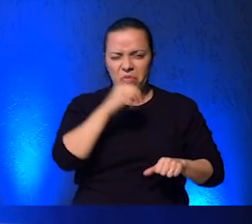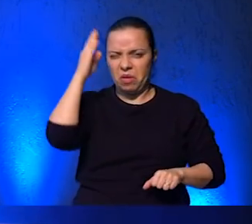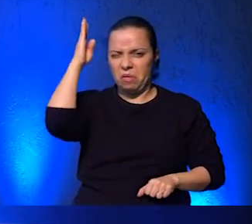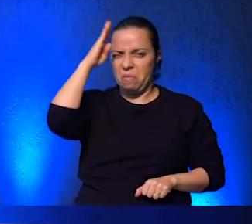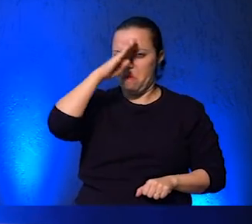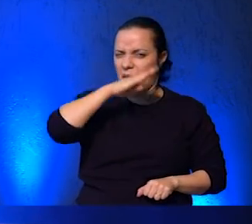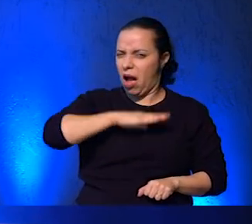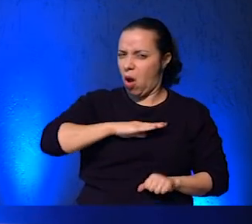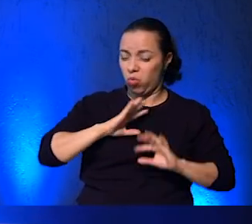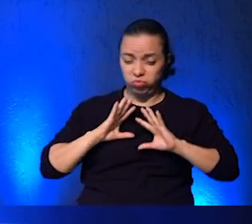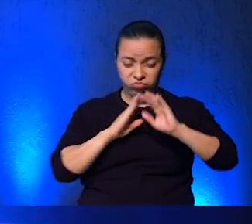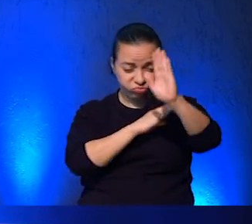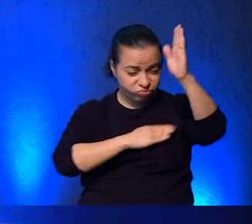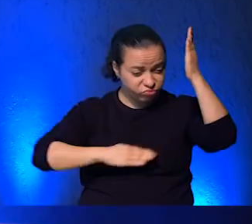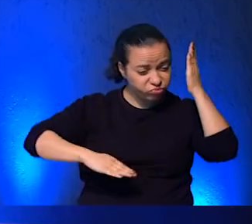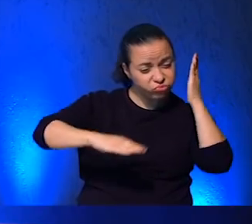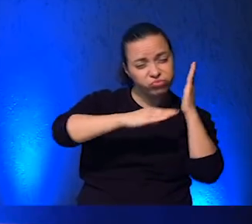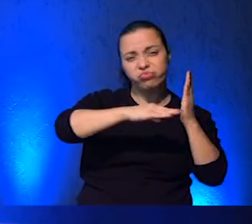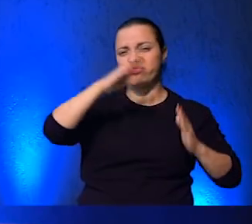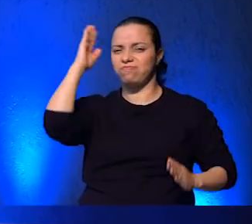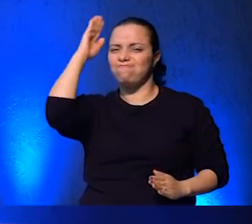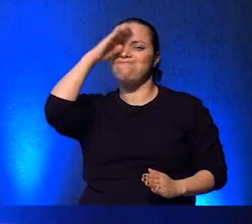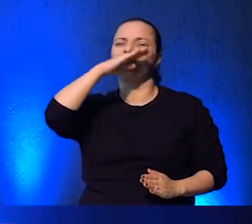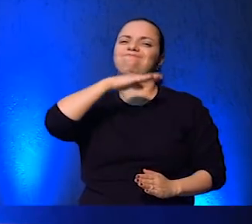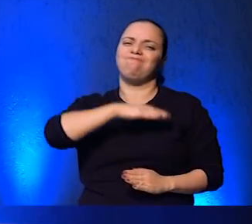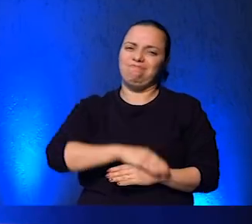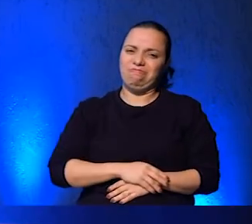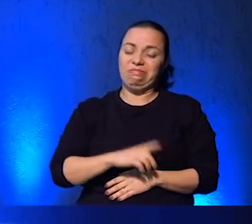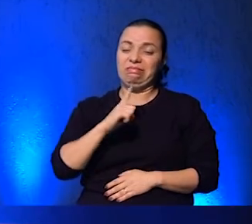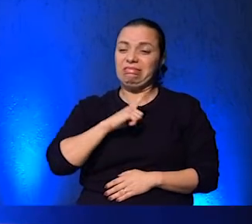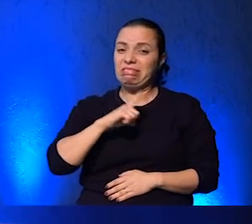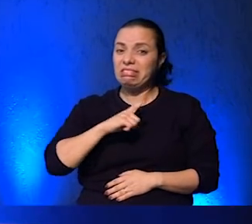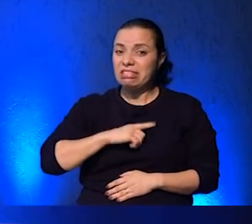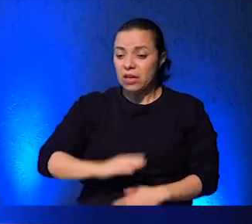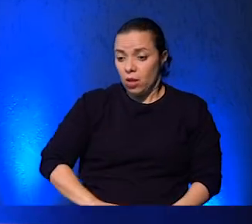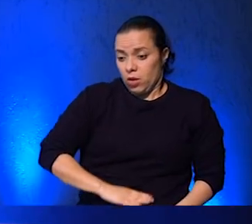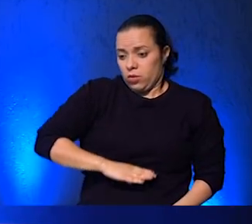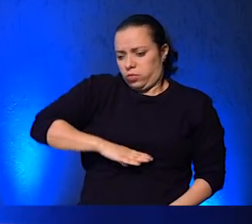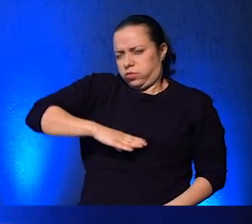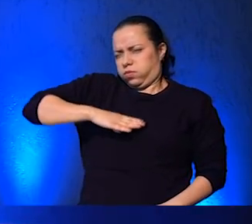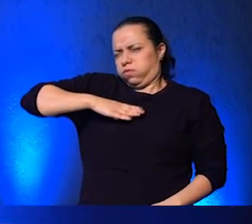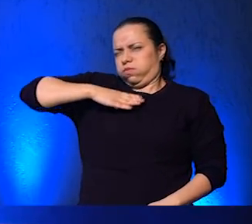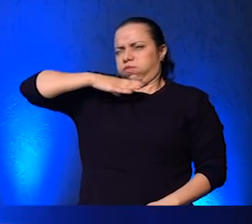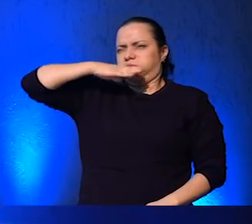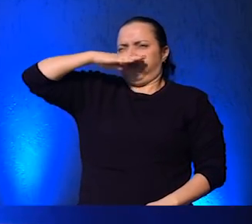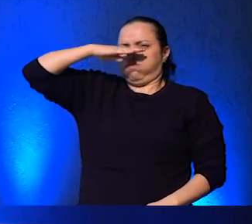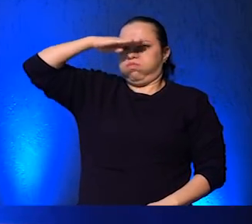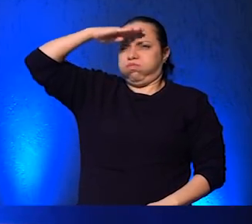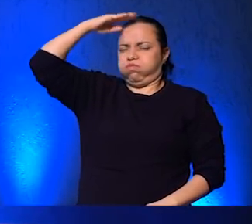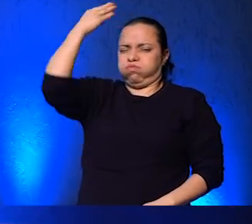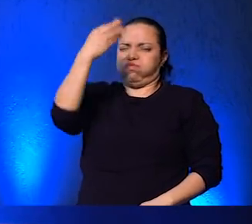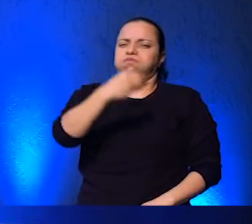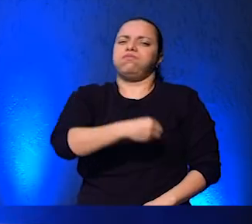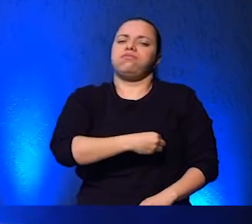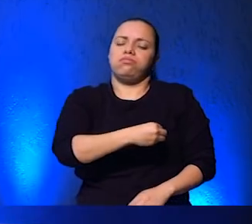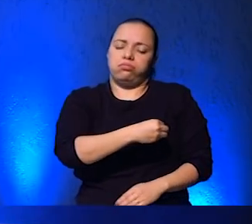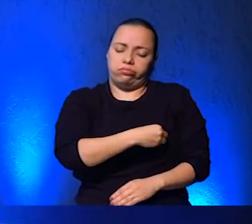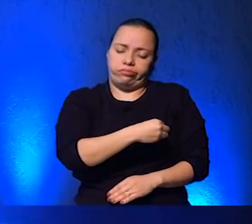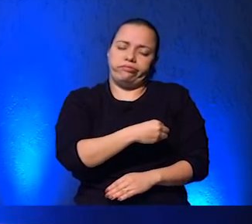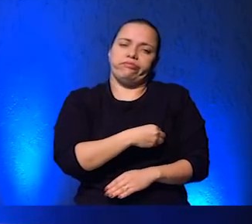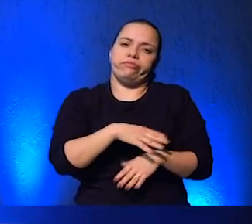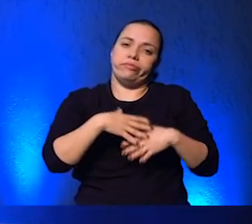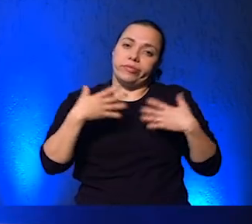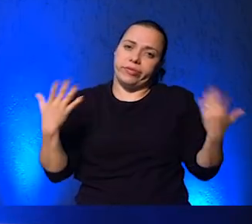e era planta calamidade era tanto pecado era tanta coisa ruim que a bíblia diz que deus